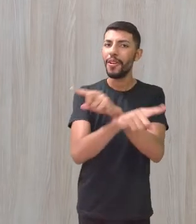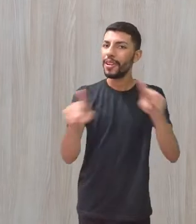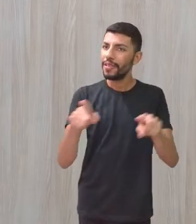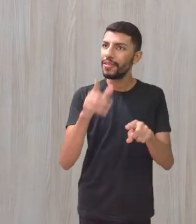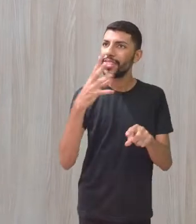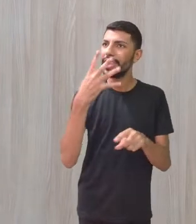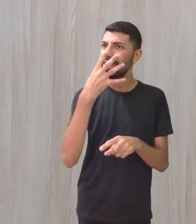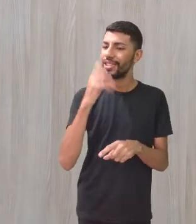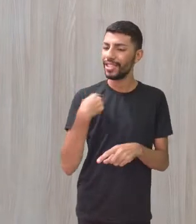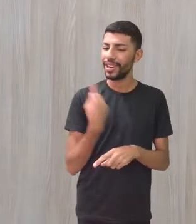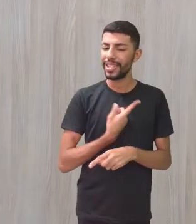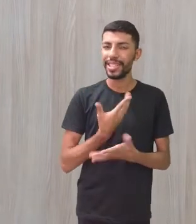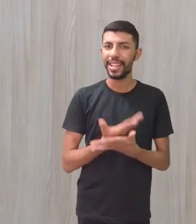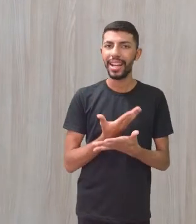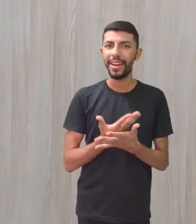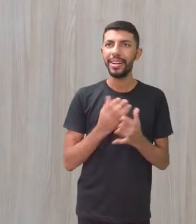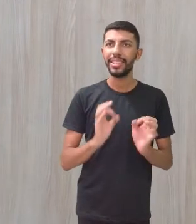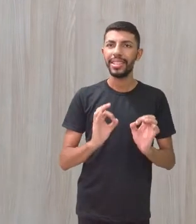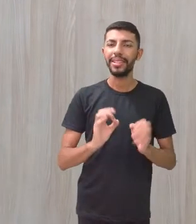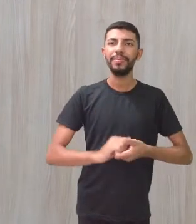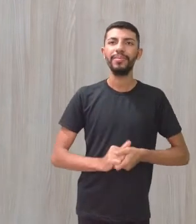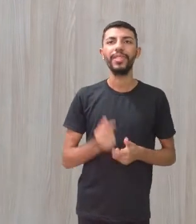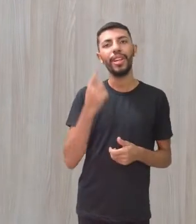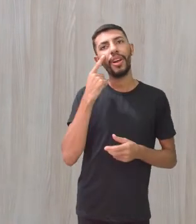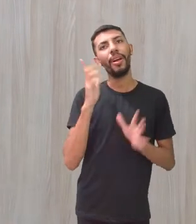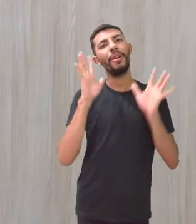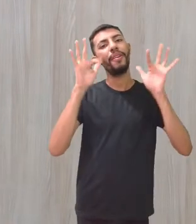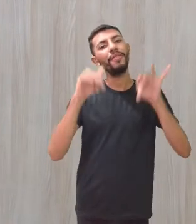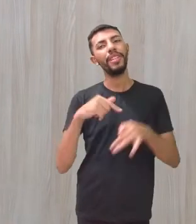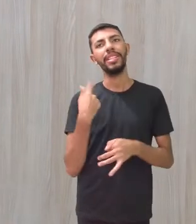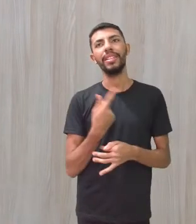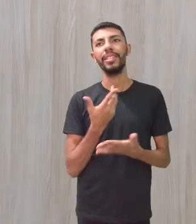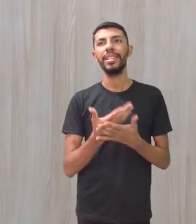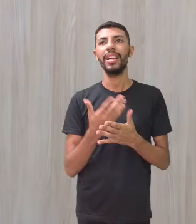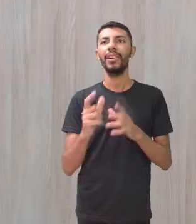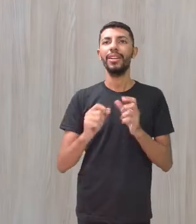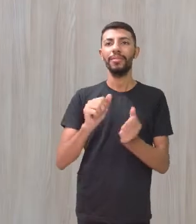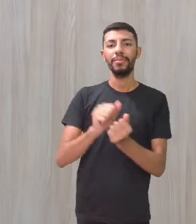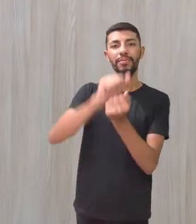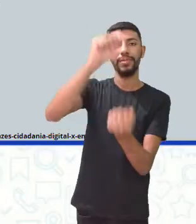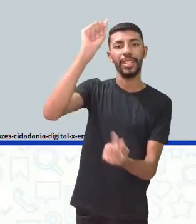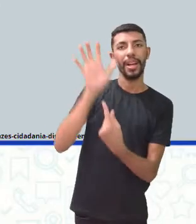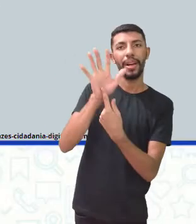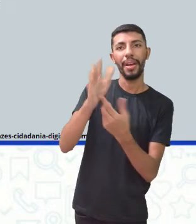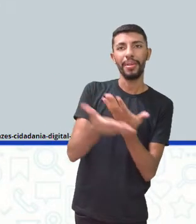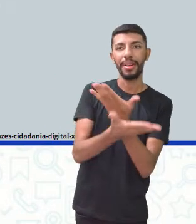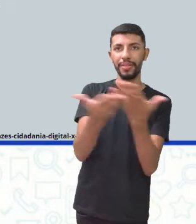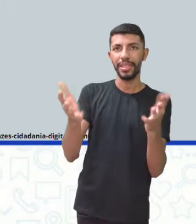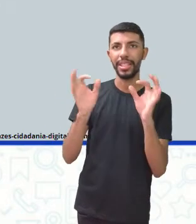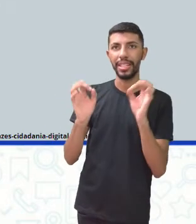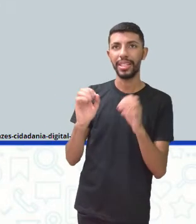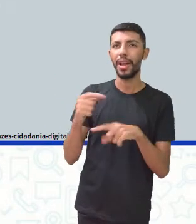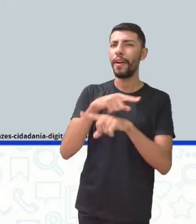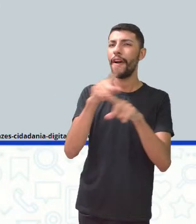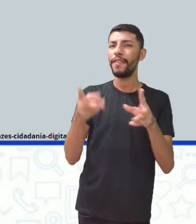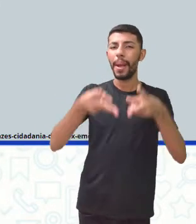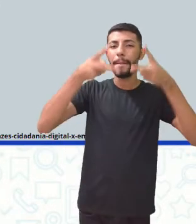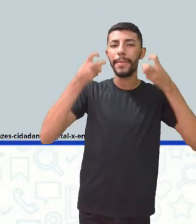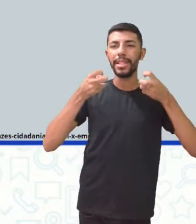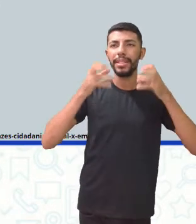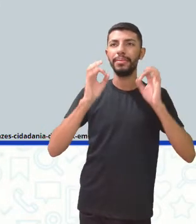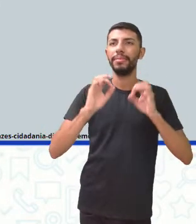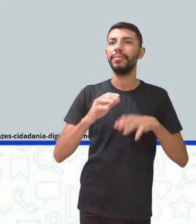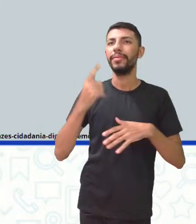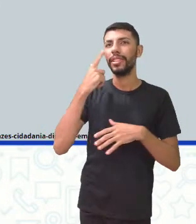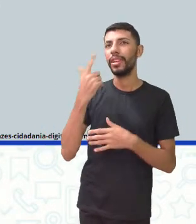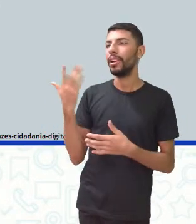conectados e assistindo a nossa aula. Olha, para finalizar a nossa aula, eu trouxe um cartaz aqui para que vocês façam essa interpretação. A gente